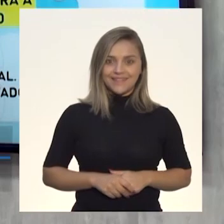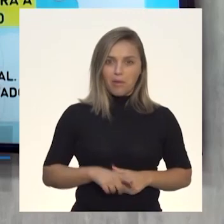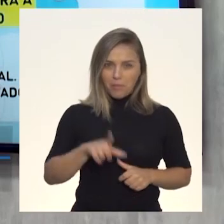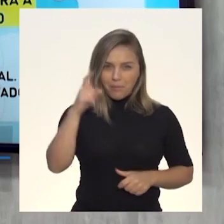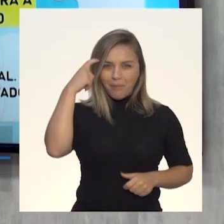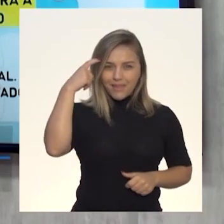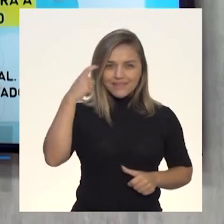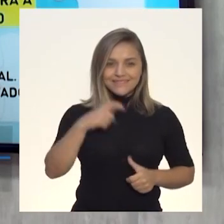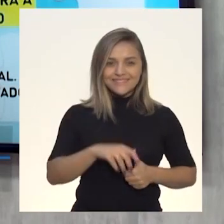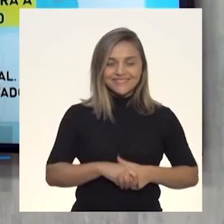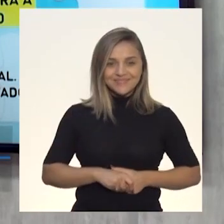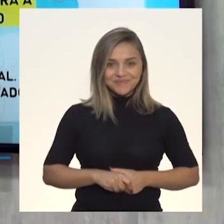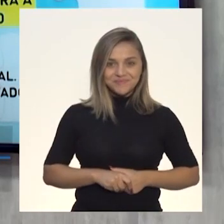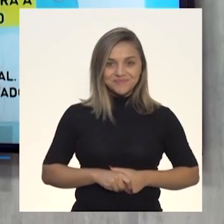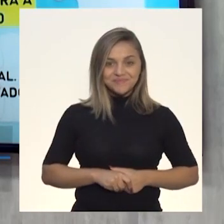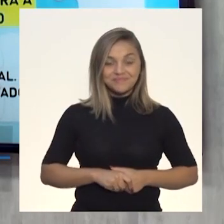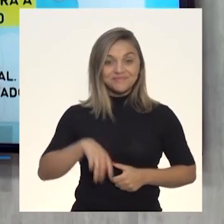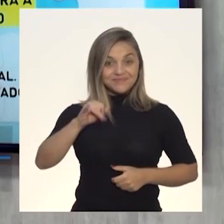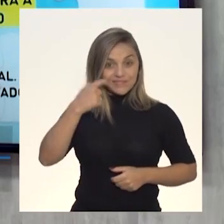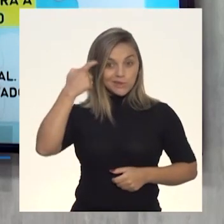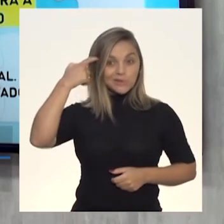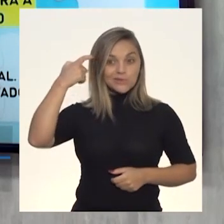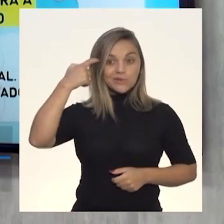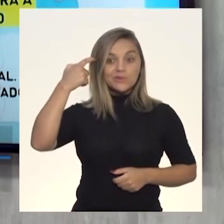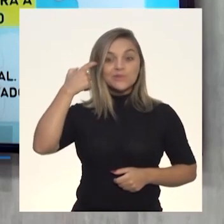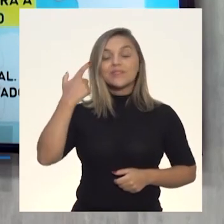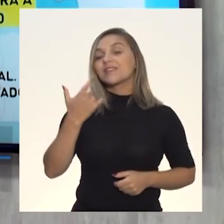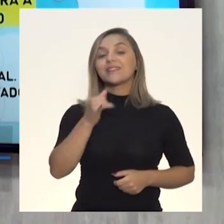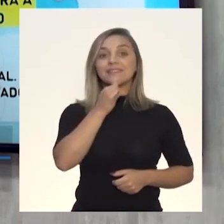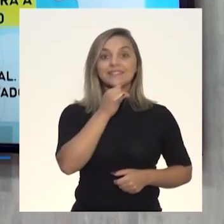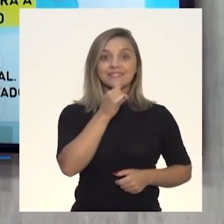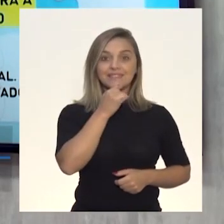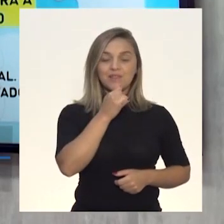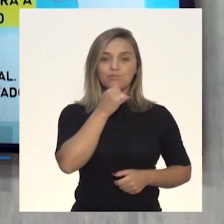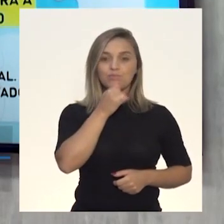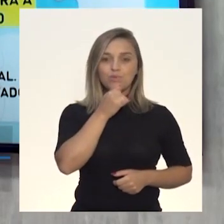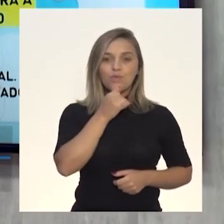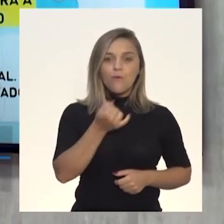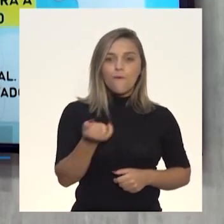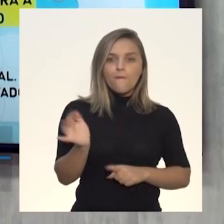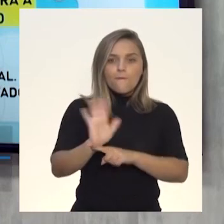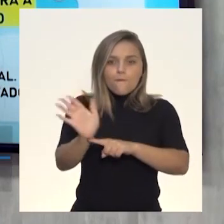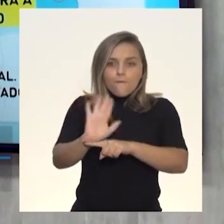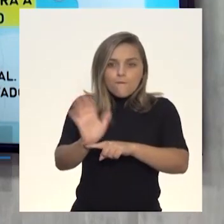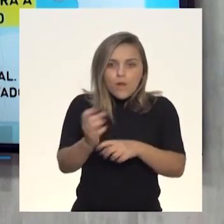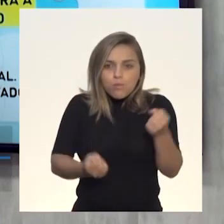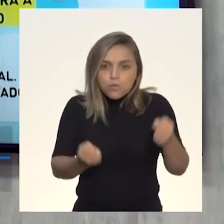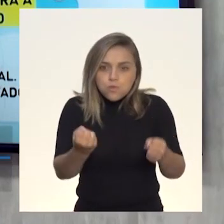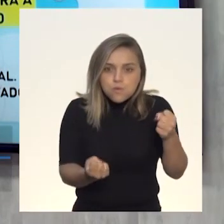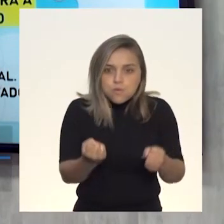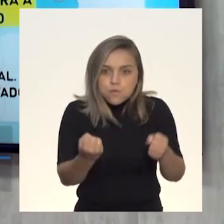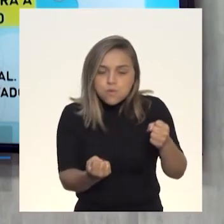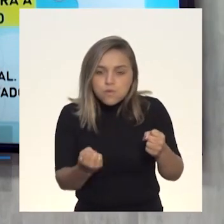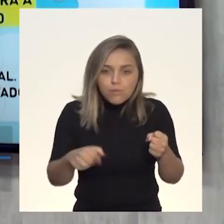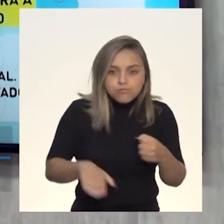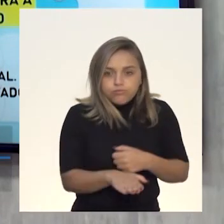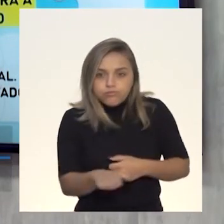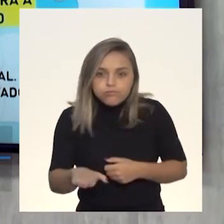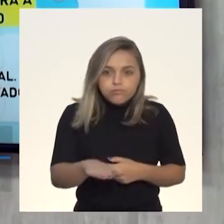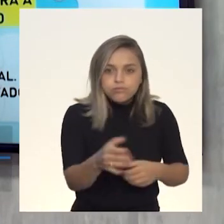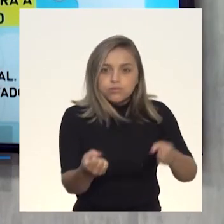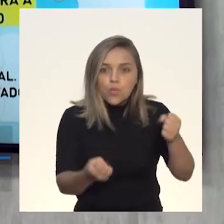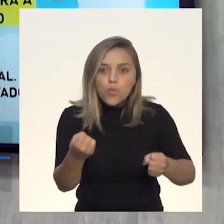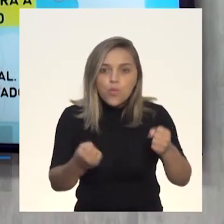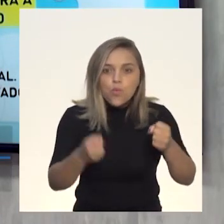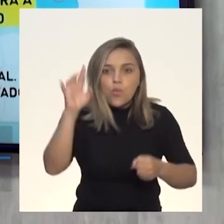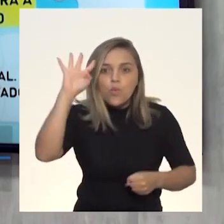bem. Se a gente assiste aí uma franquia, sei lá, Velozes e Furiosos, e a gente se imagina dirigindo o carro. A gente se